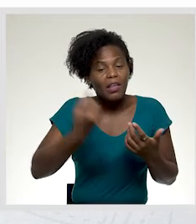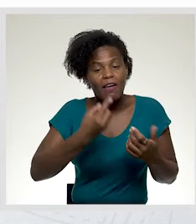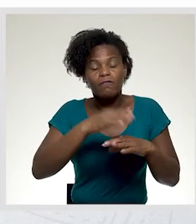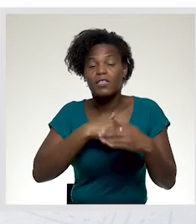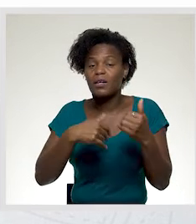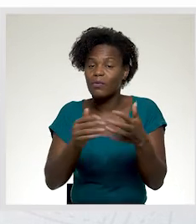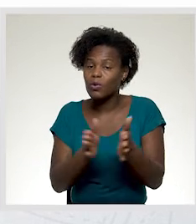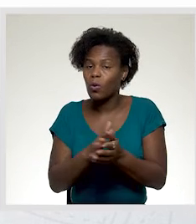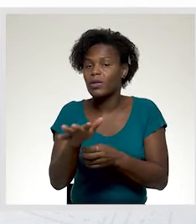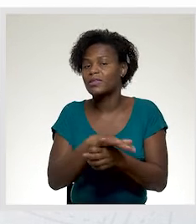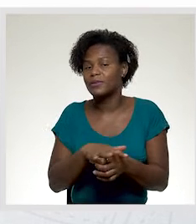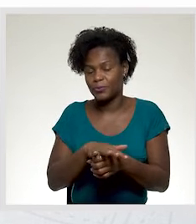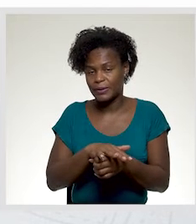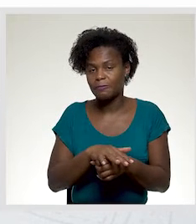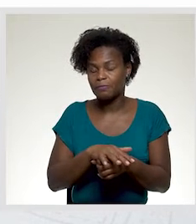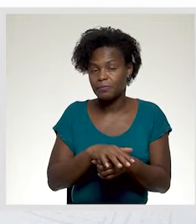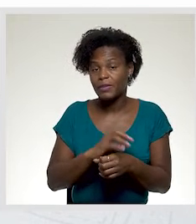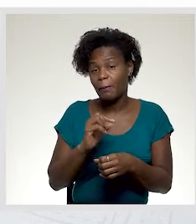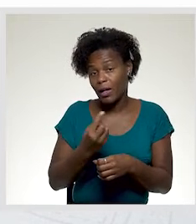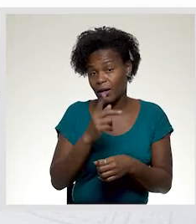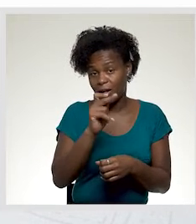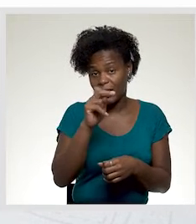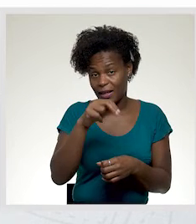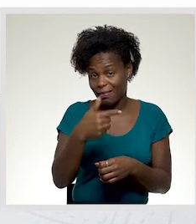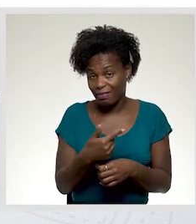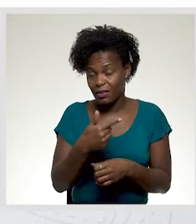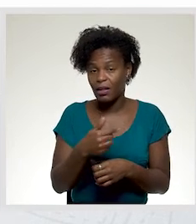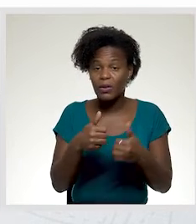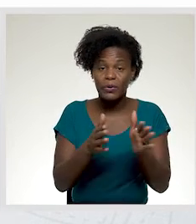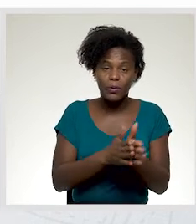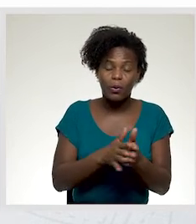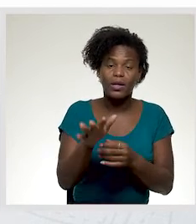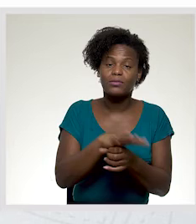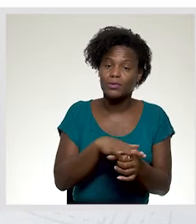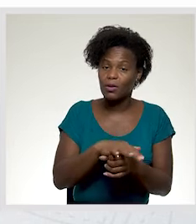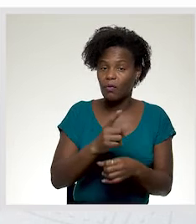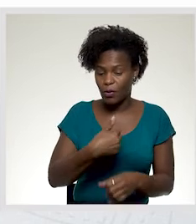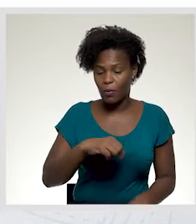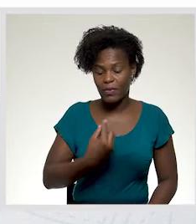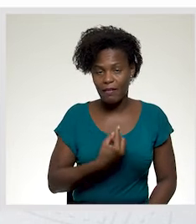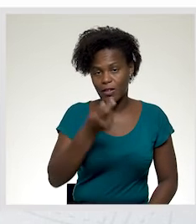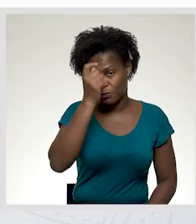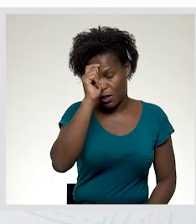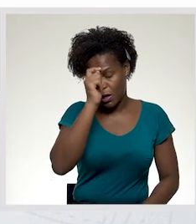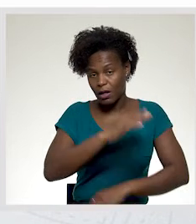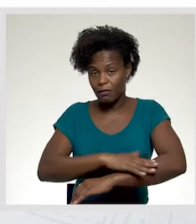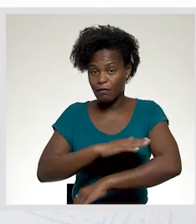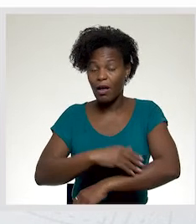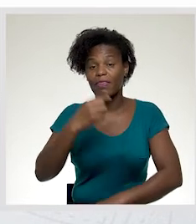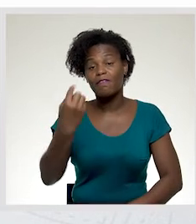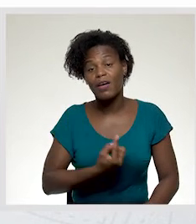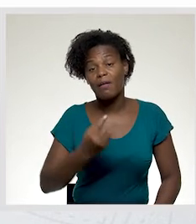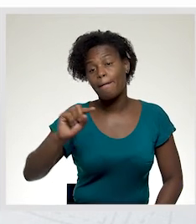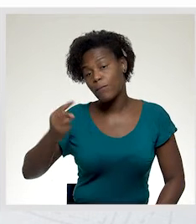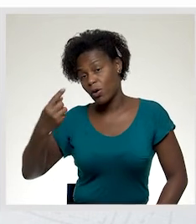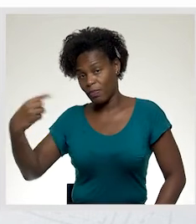em todas as circunstâncias. Para Kant, em todas as circunstâncias devemos cumprir o dever